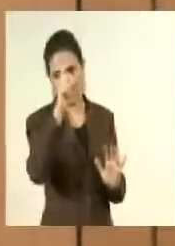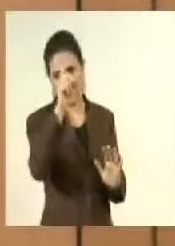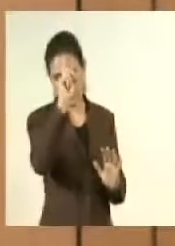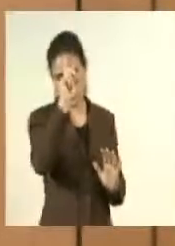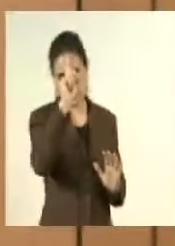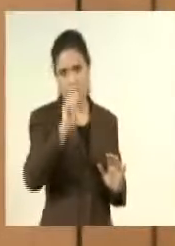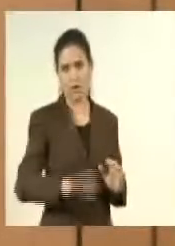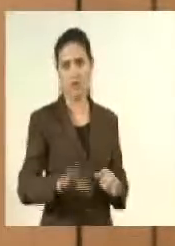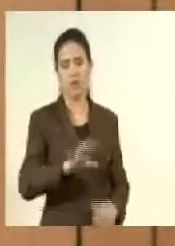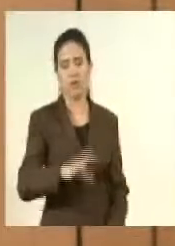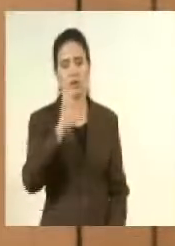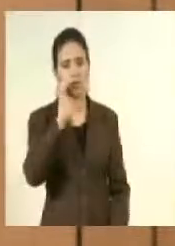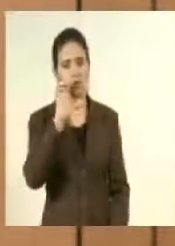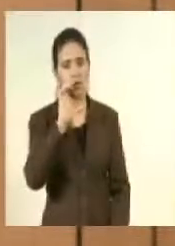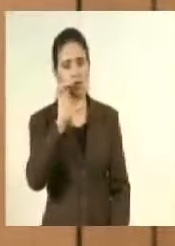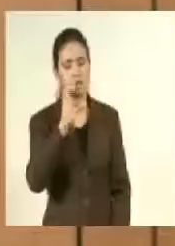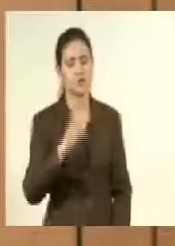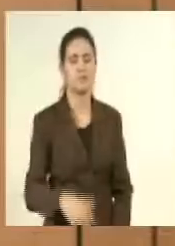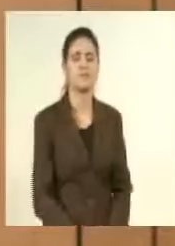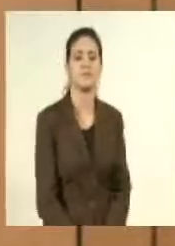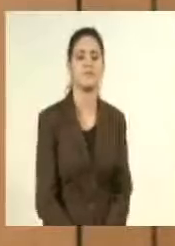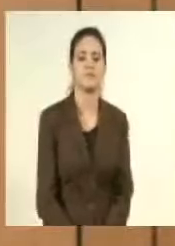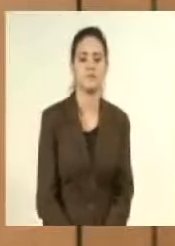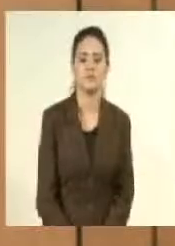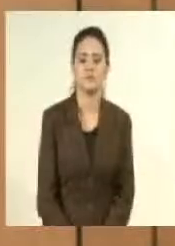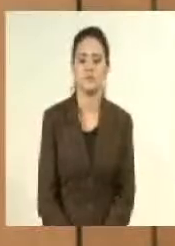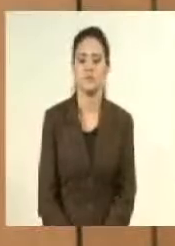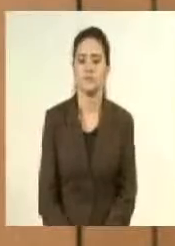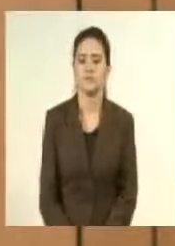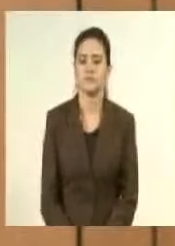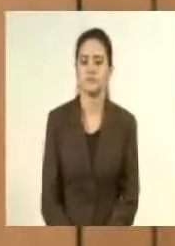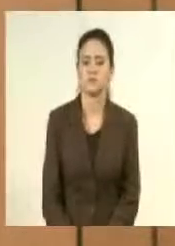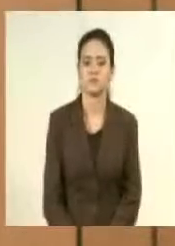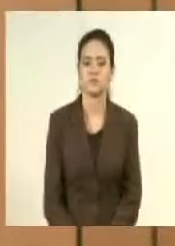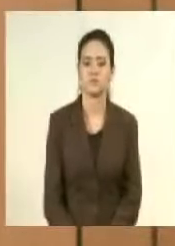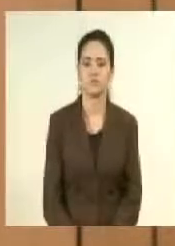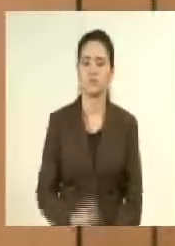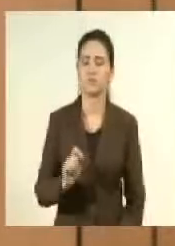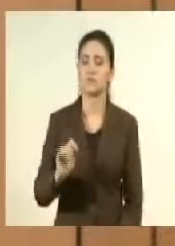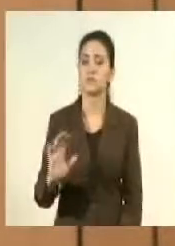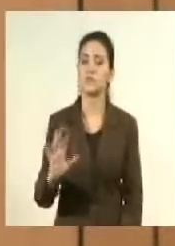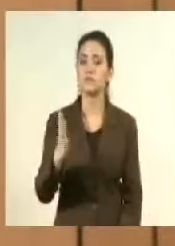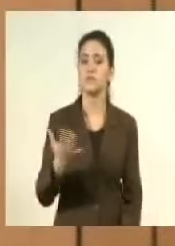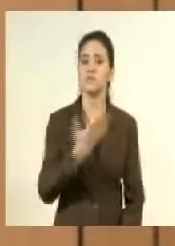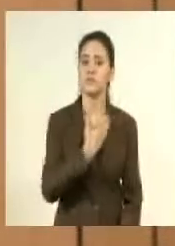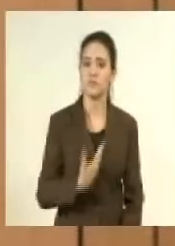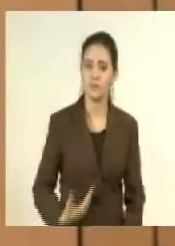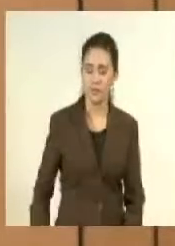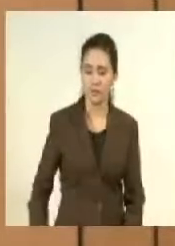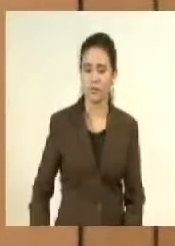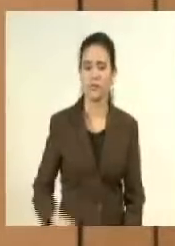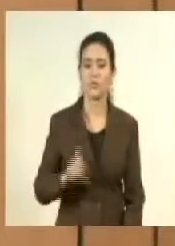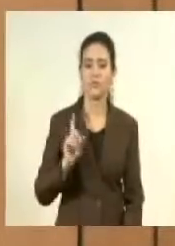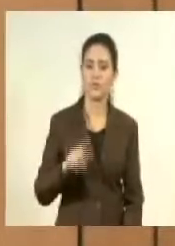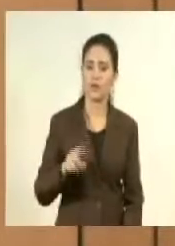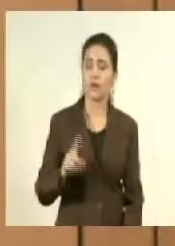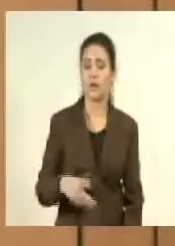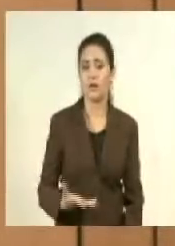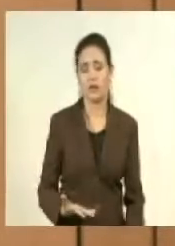Coroatá. E esse tipo de caso que acontece no governo é o típico